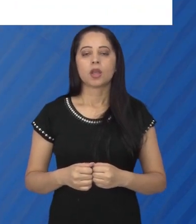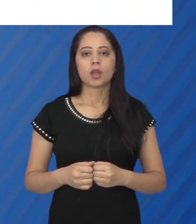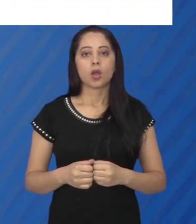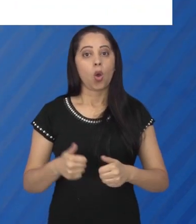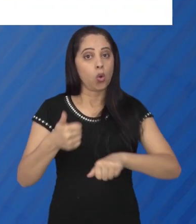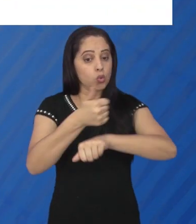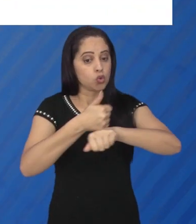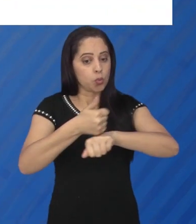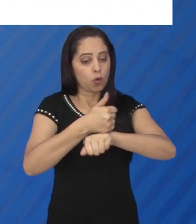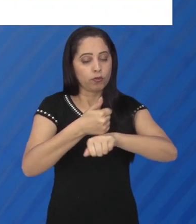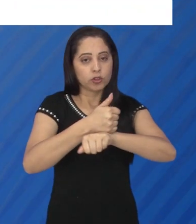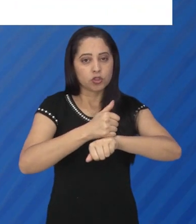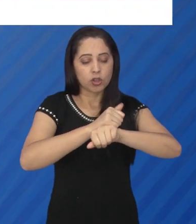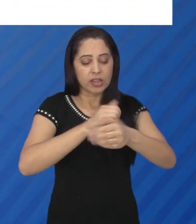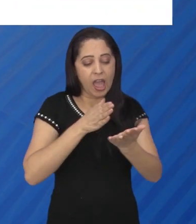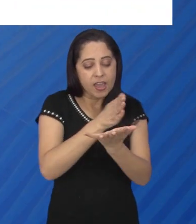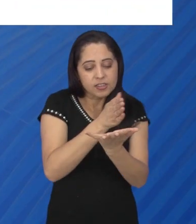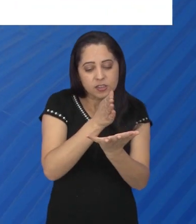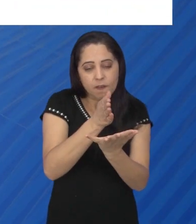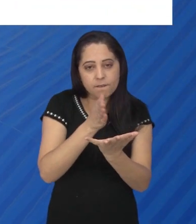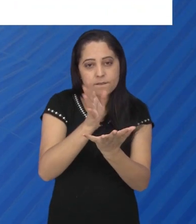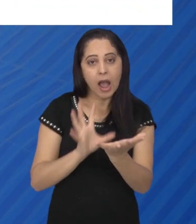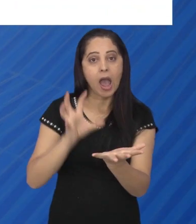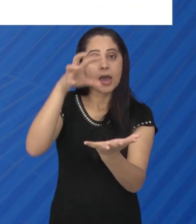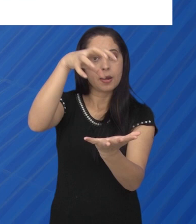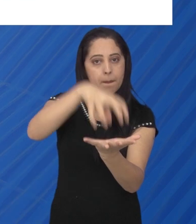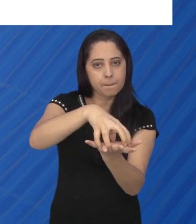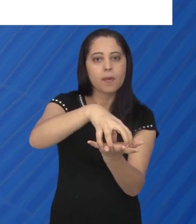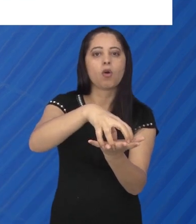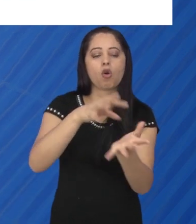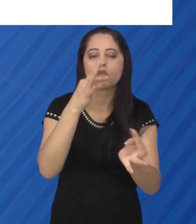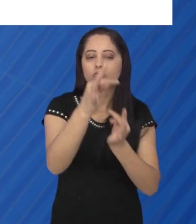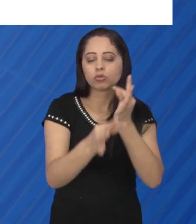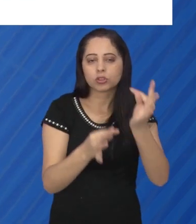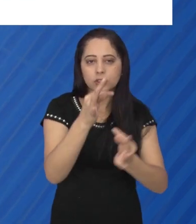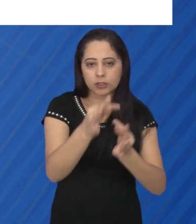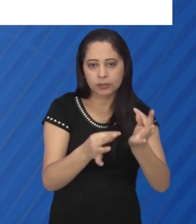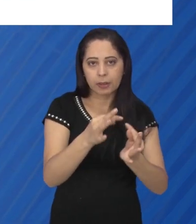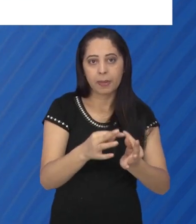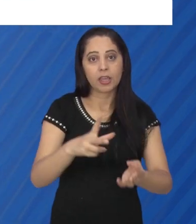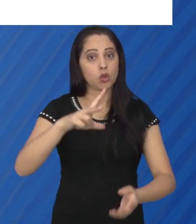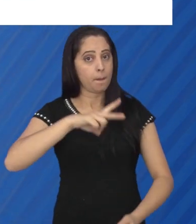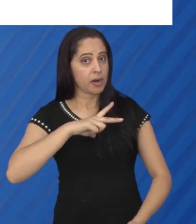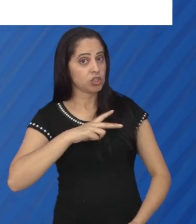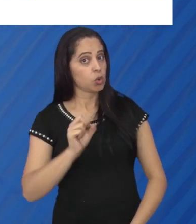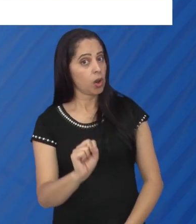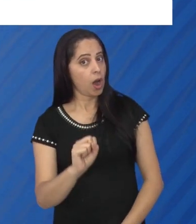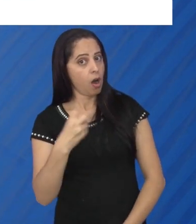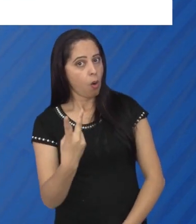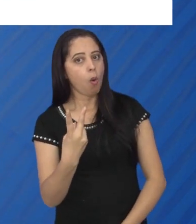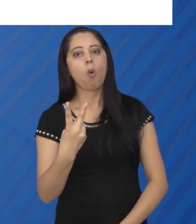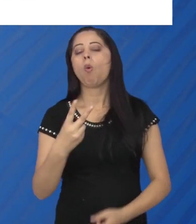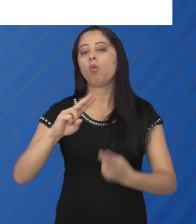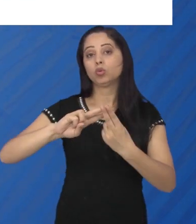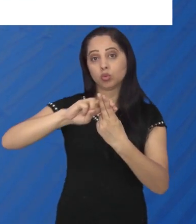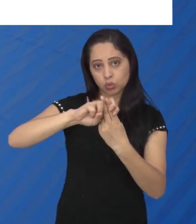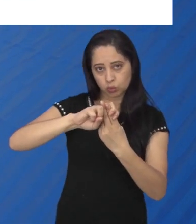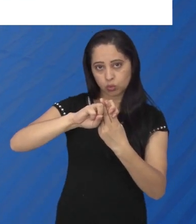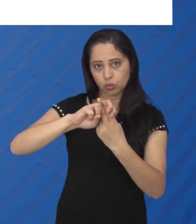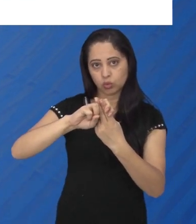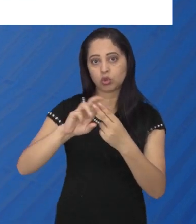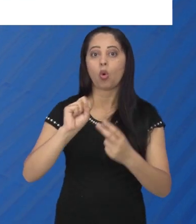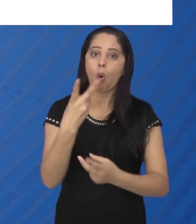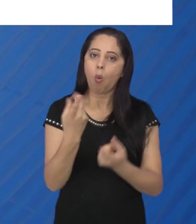por meio de uma equipe multidisciplinar em clínicas de reabilitação e outras instituições públicas ou privadas, conveniadas ou não,